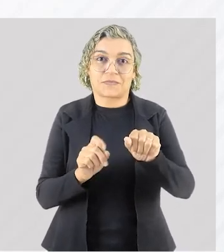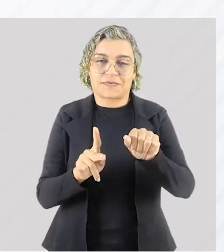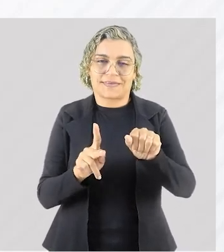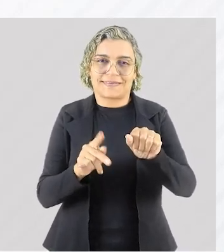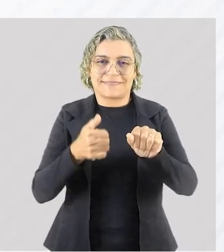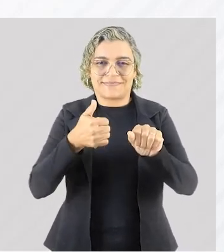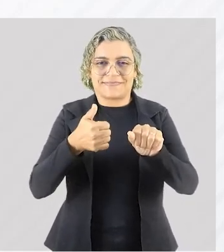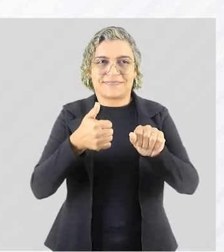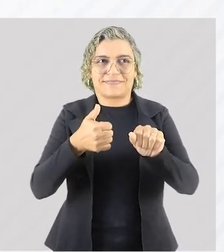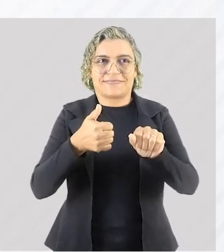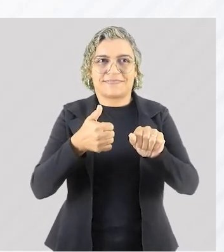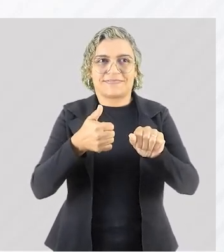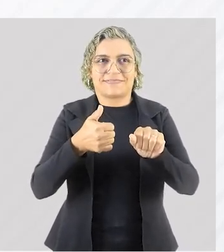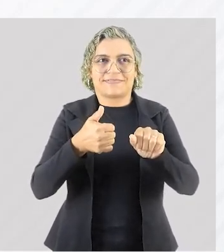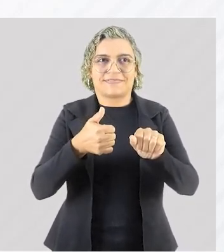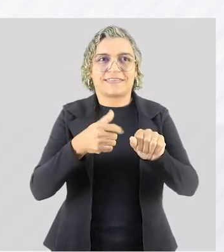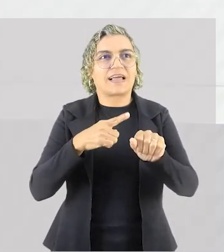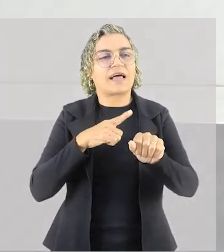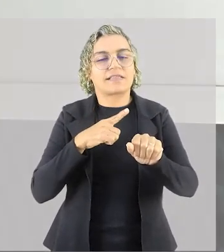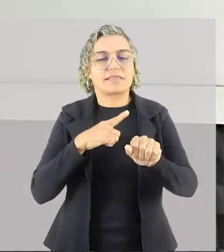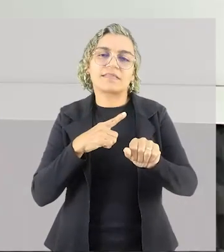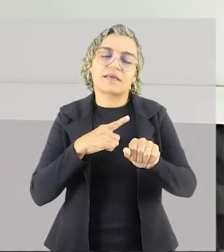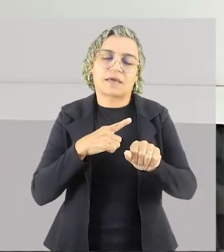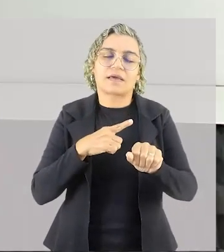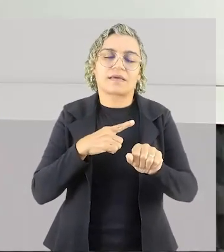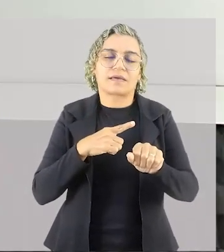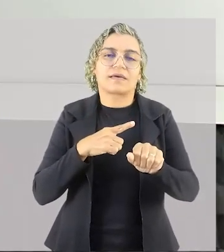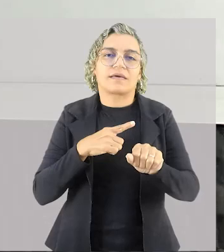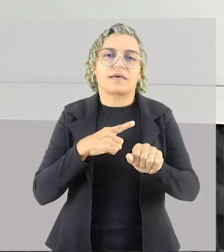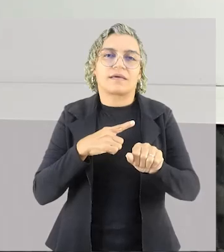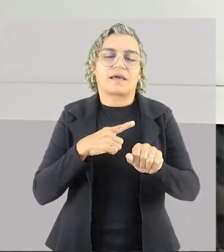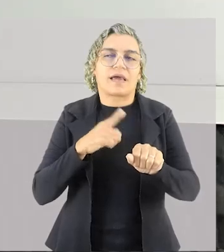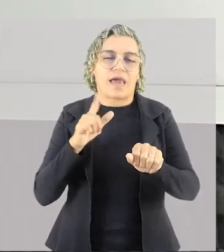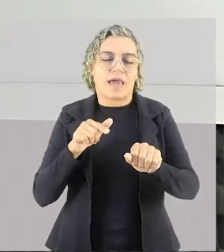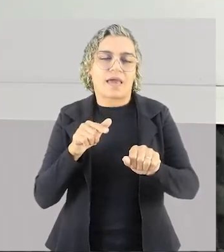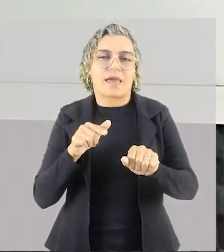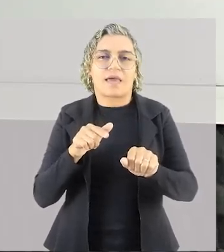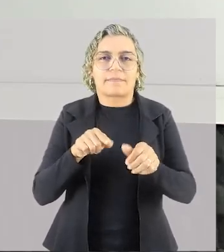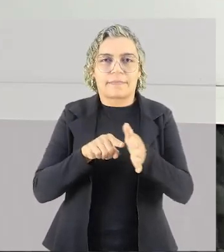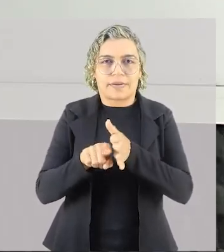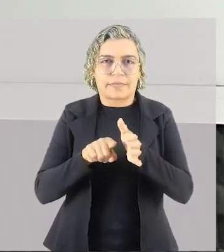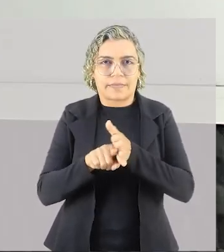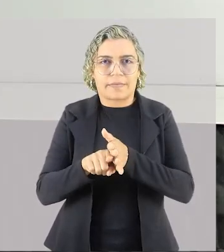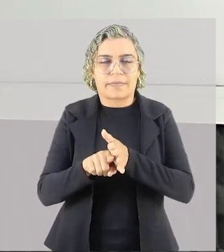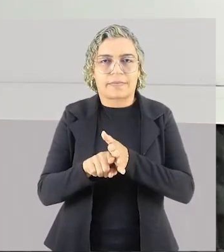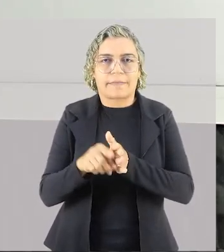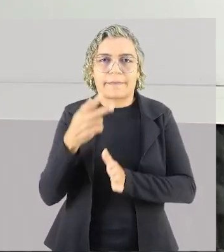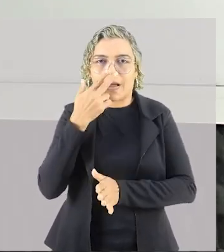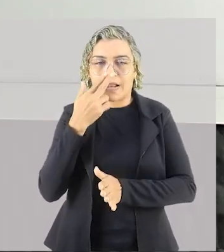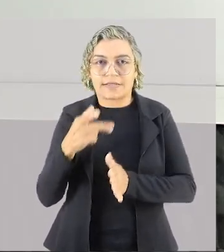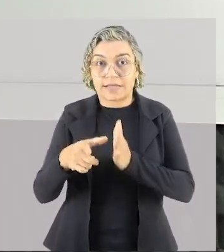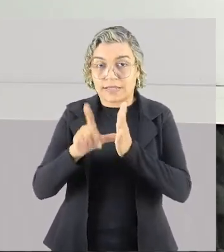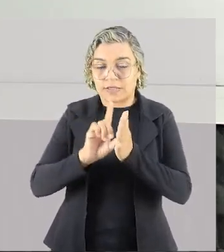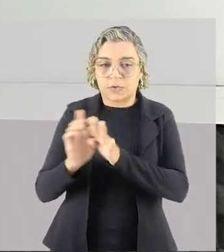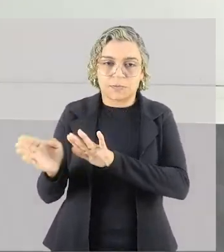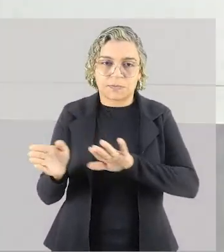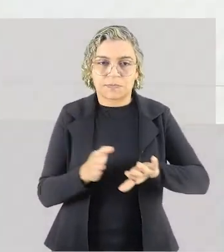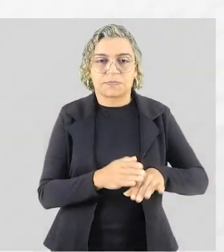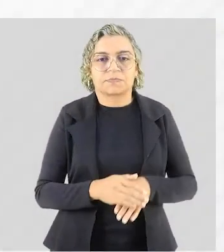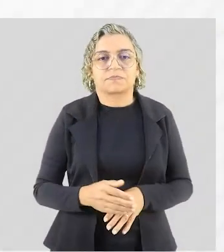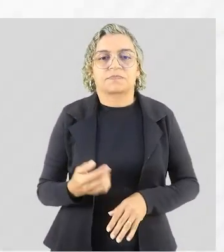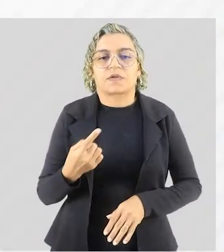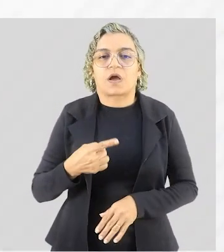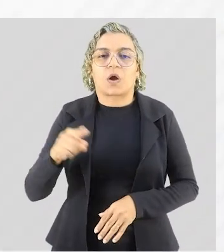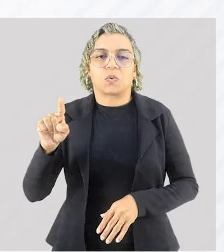Certinho? Beleza? Questão também legal, bem parecida com essa aqui. Vamos para a nossa última questão de hoje.